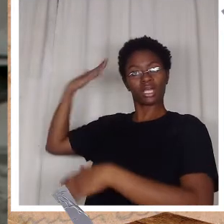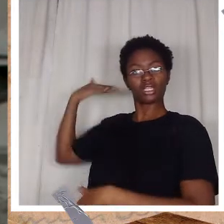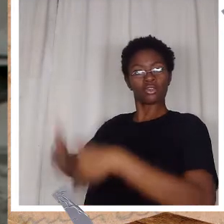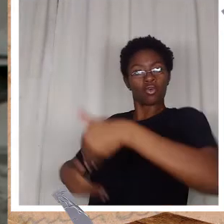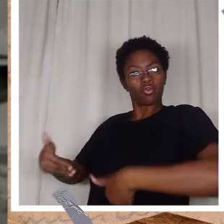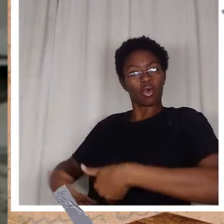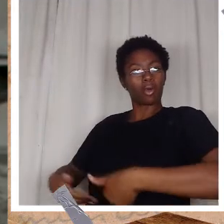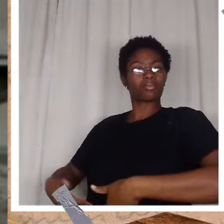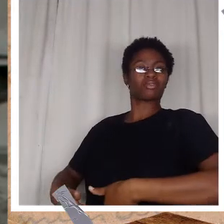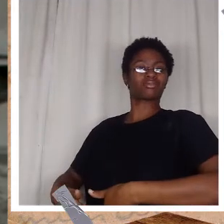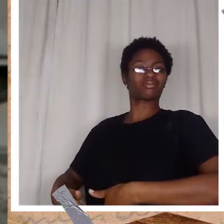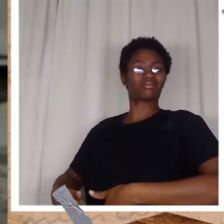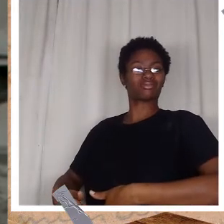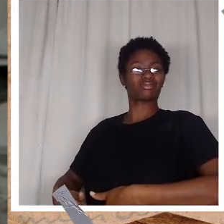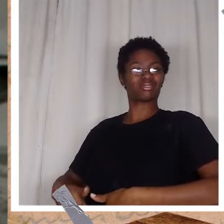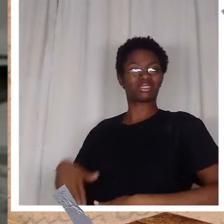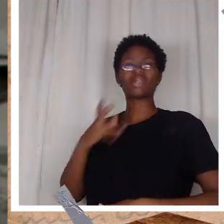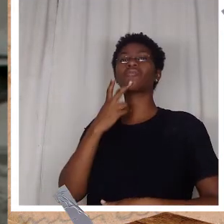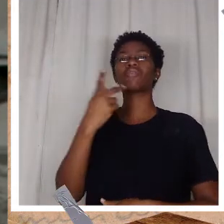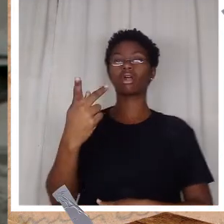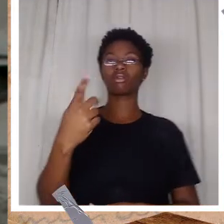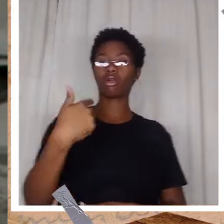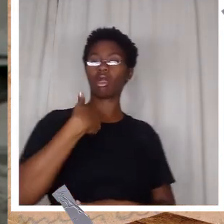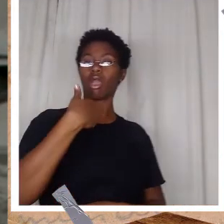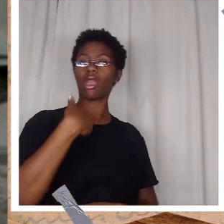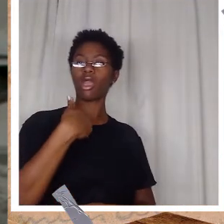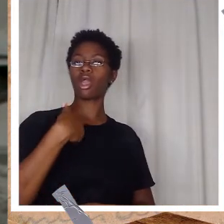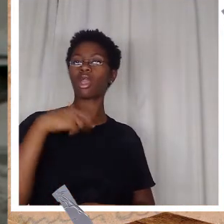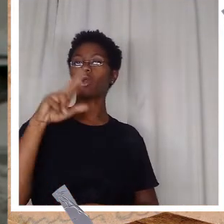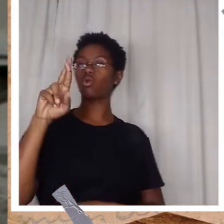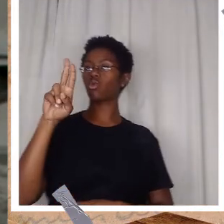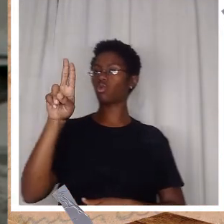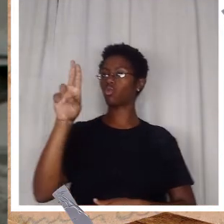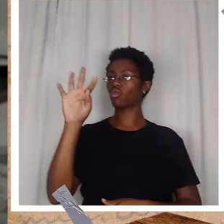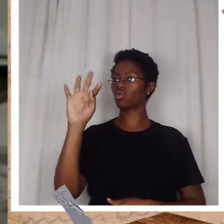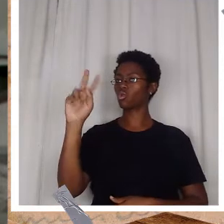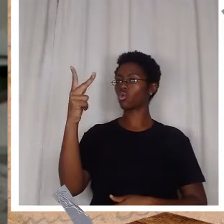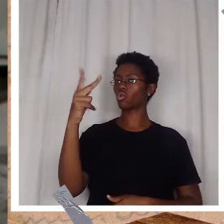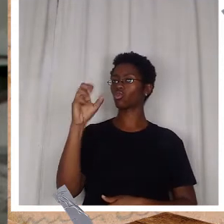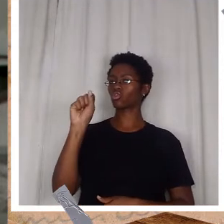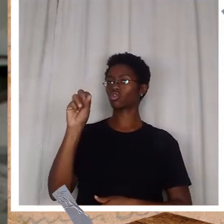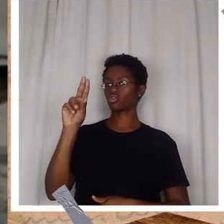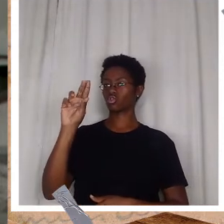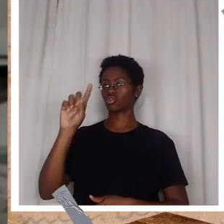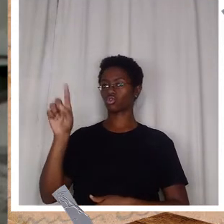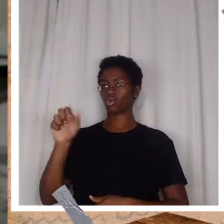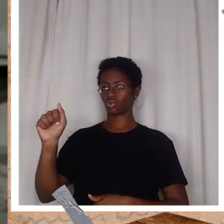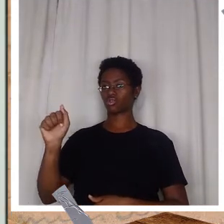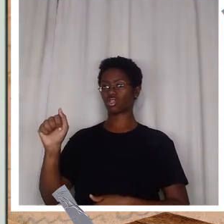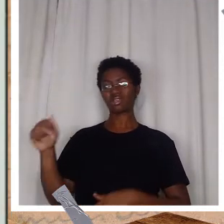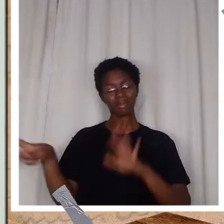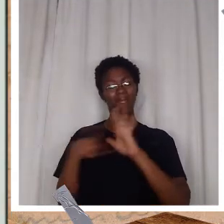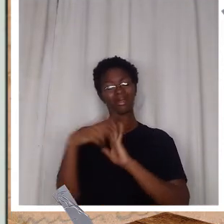digo, sou Ruth de Souza. Sou uma cidadã negra brasileira.